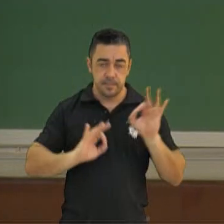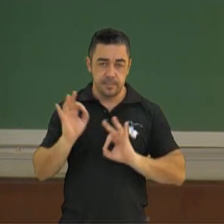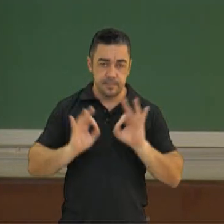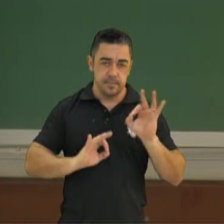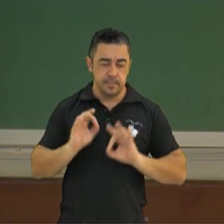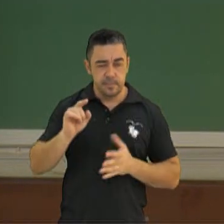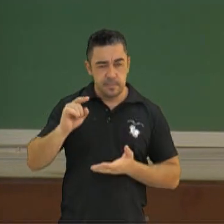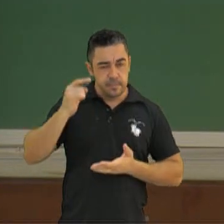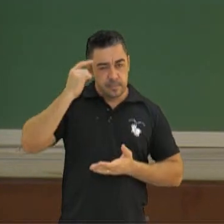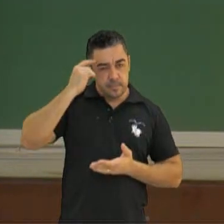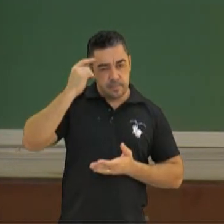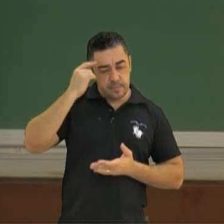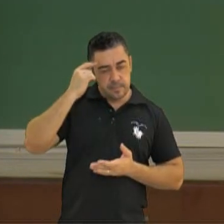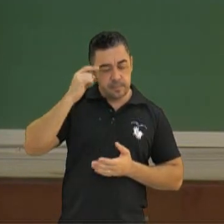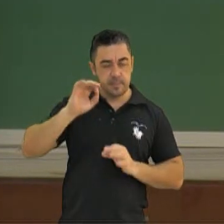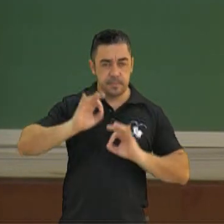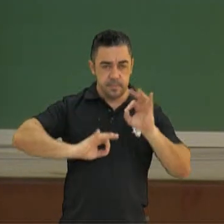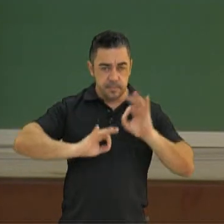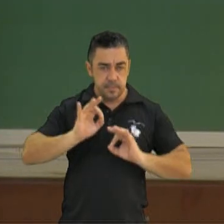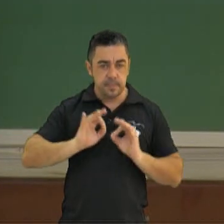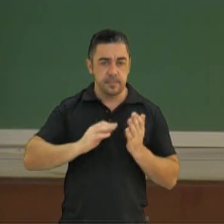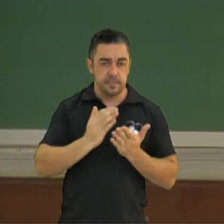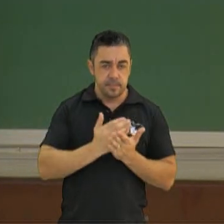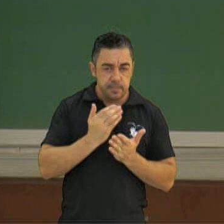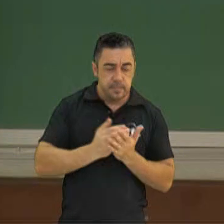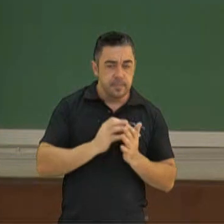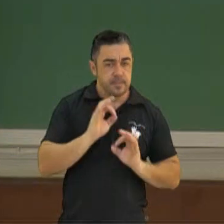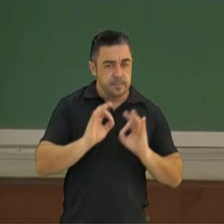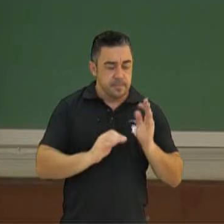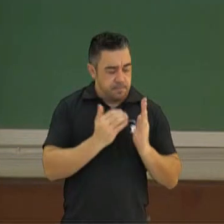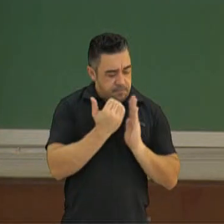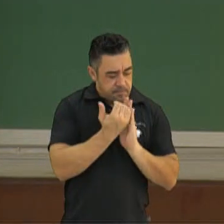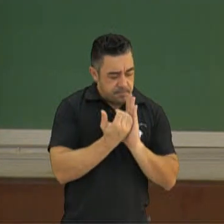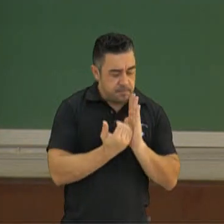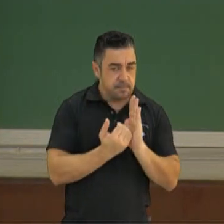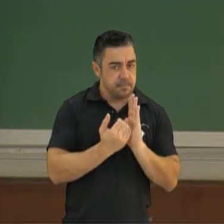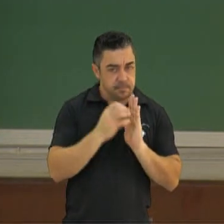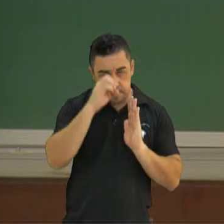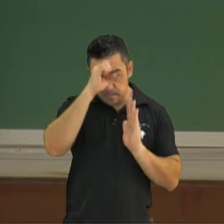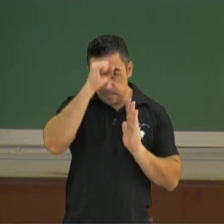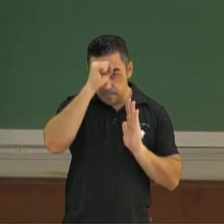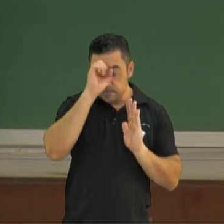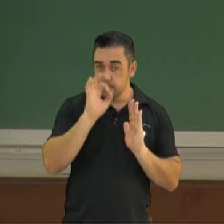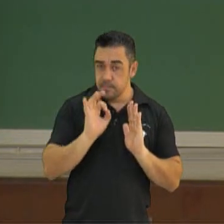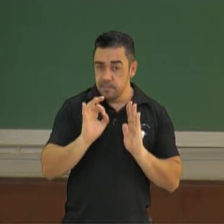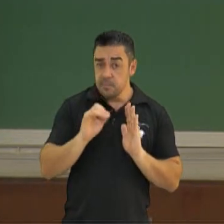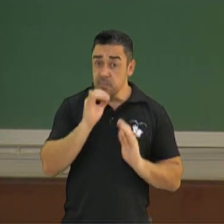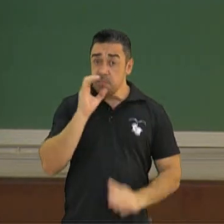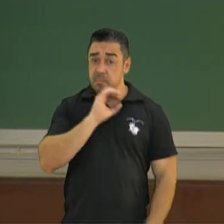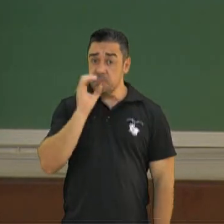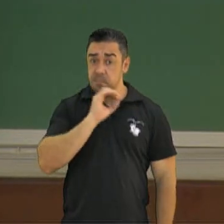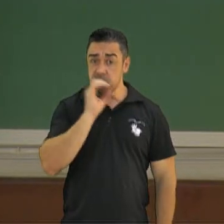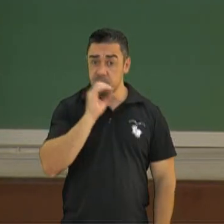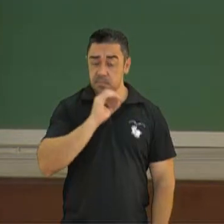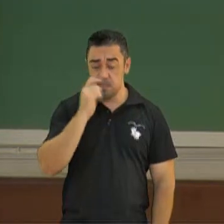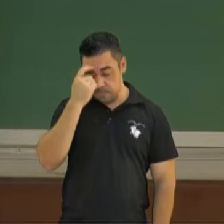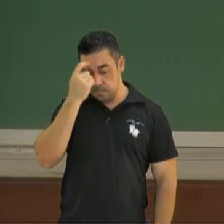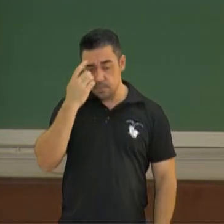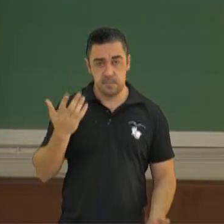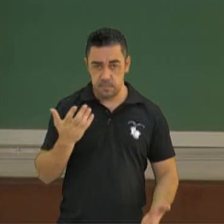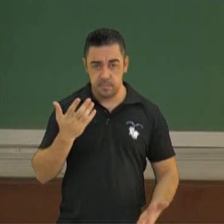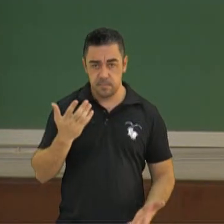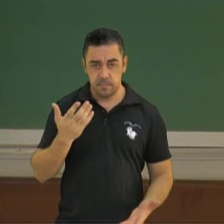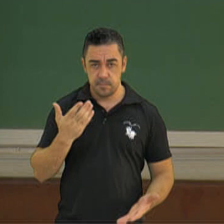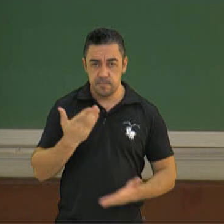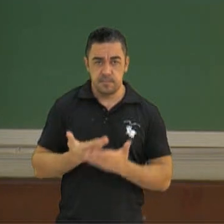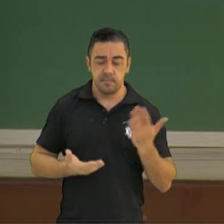sua ideia no teu caderno. Aprenda a organizar. Tá bom? Quando a gente faz as coisas muito correndo, muito na cabeça,